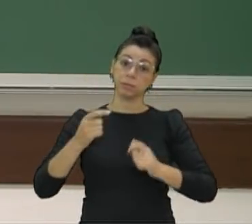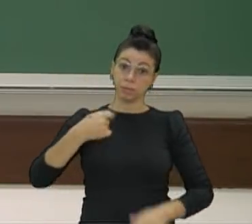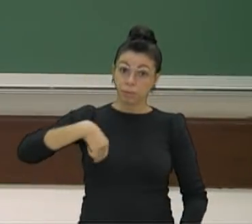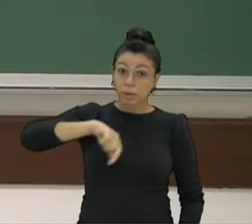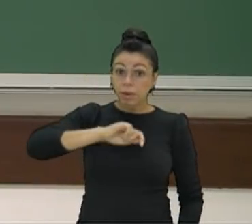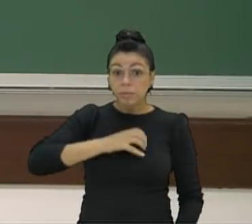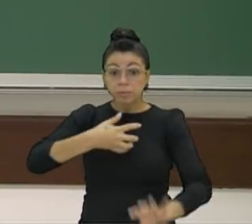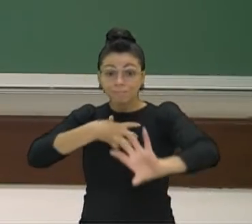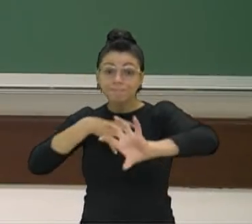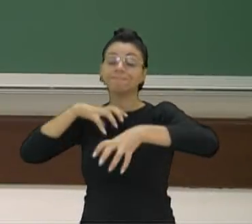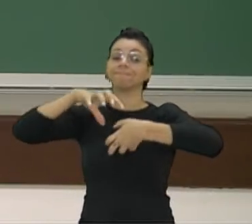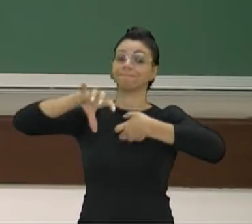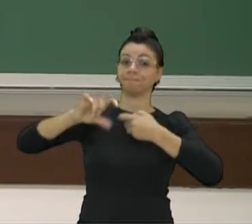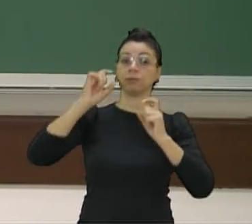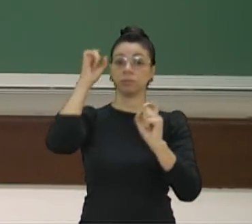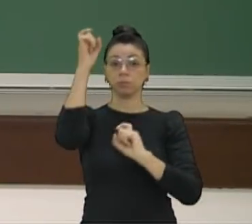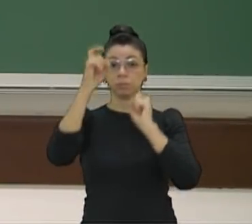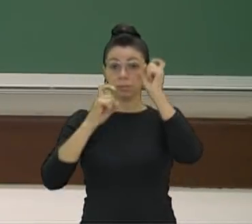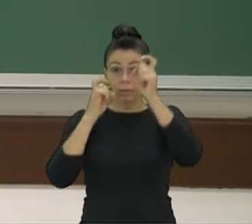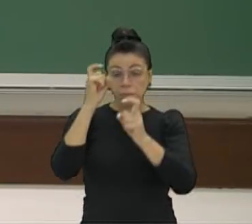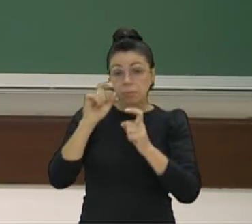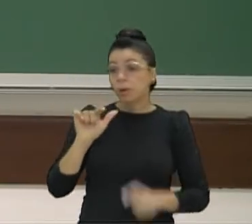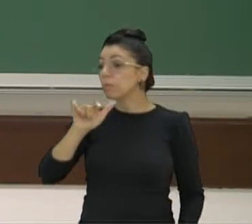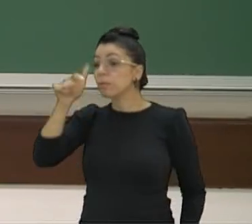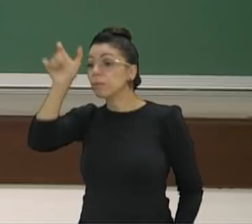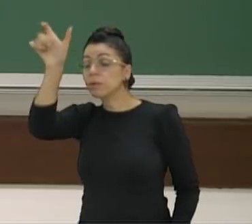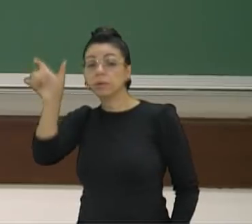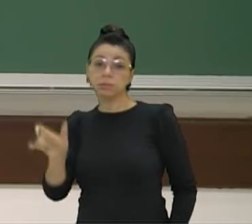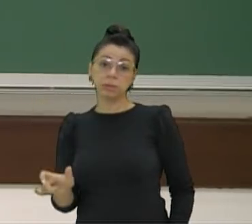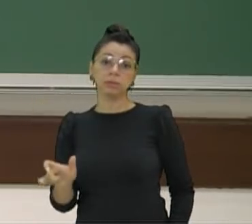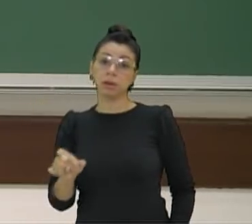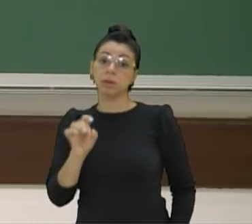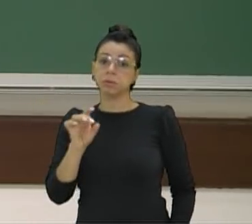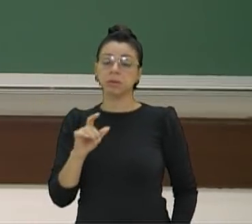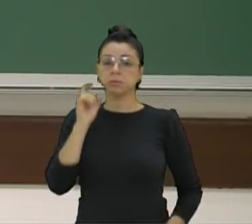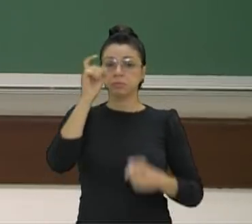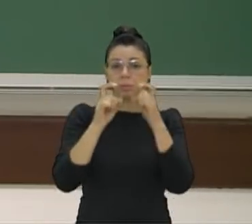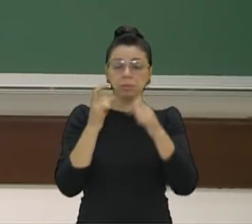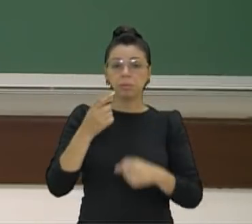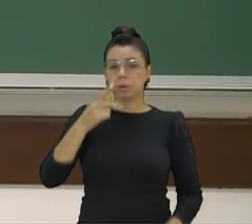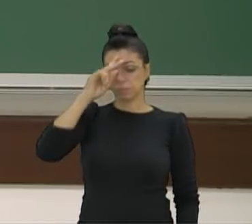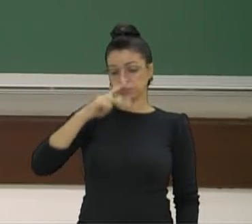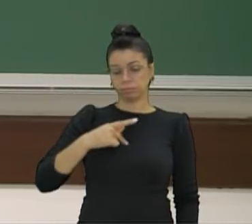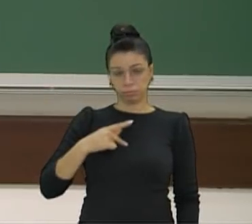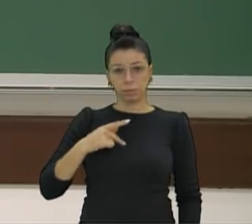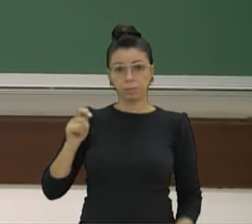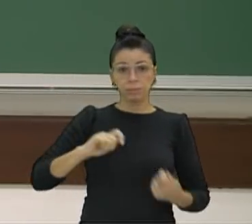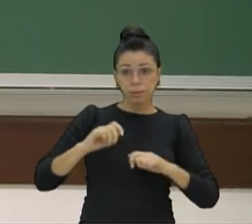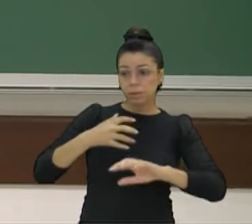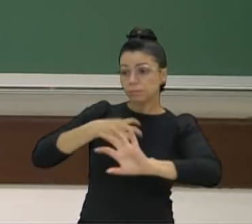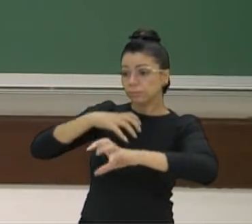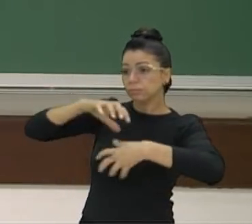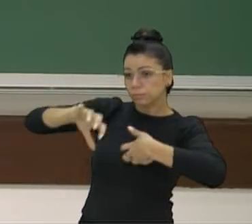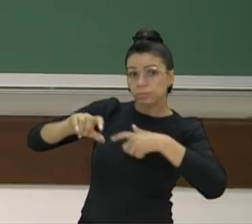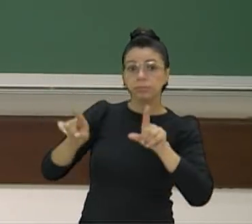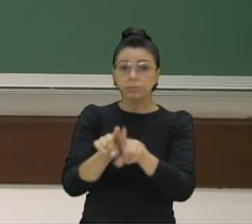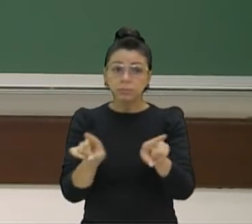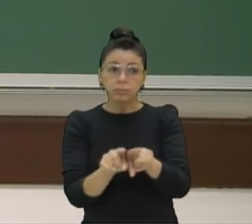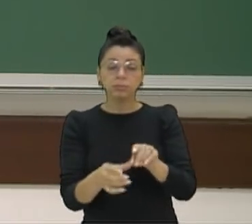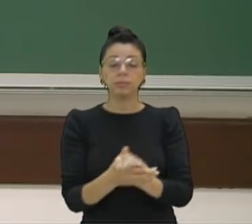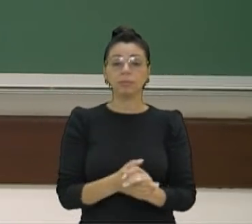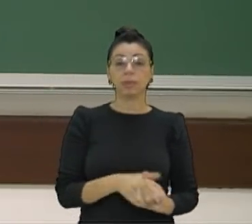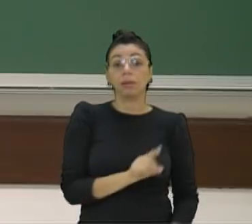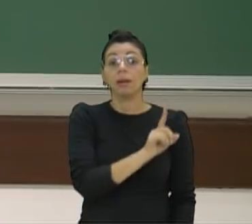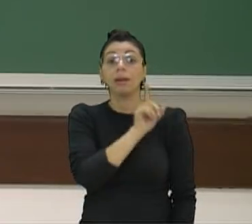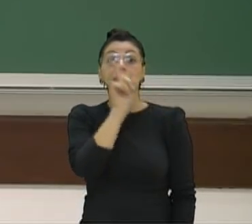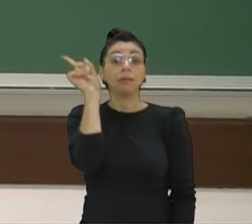o quanto a gente precisa se preocupar com os outros também, não só com a gente, né? Enfim, em dezembro, lá era